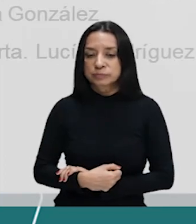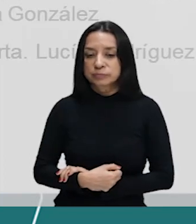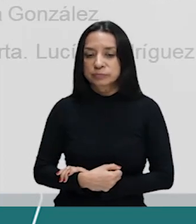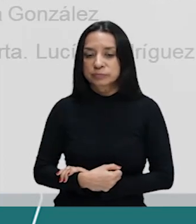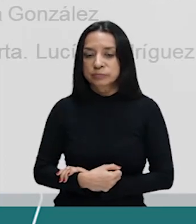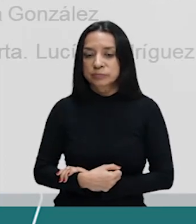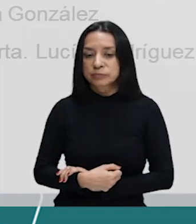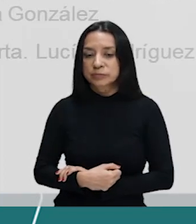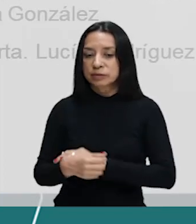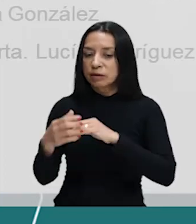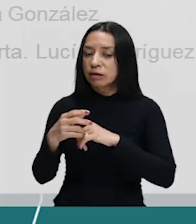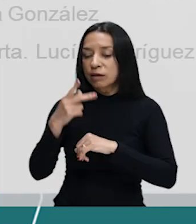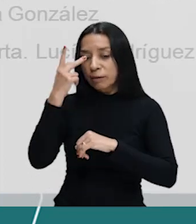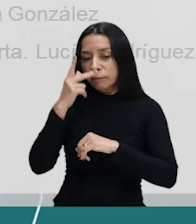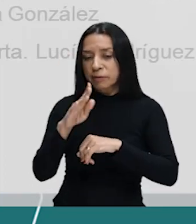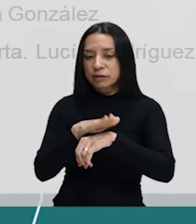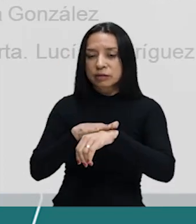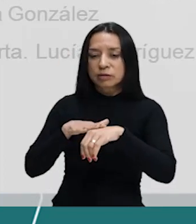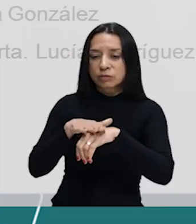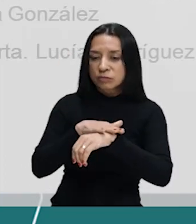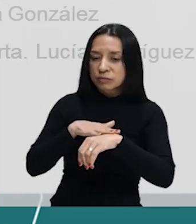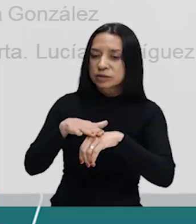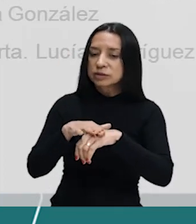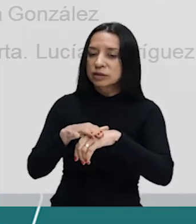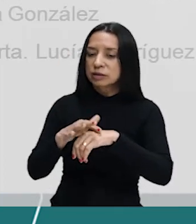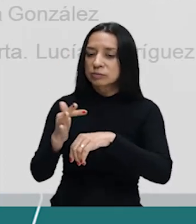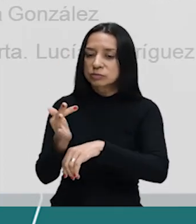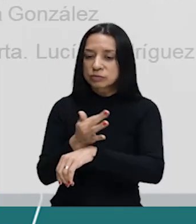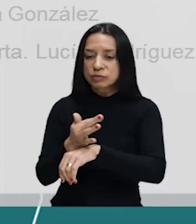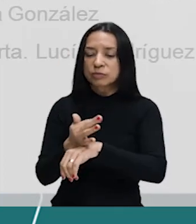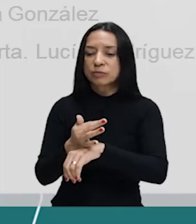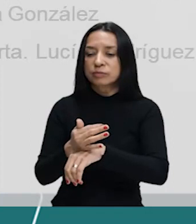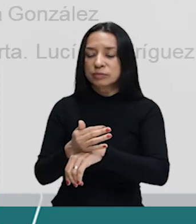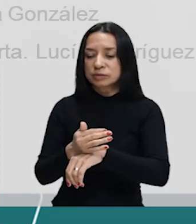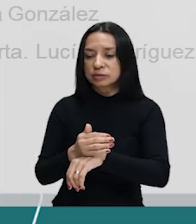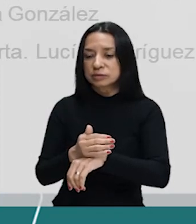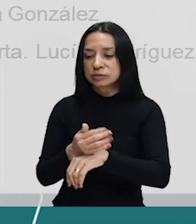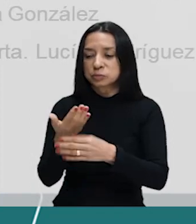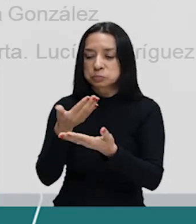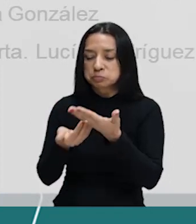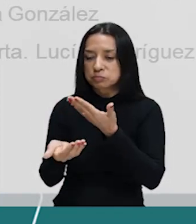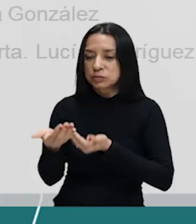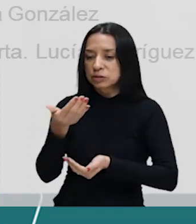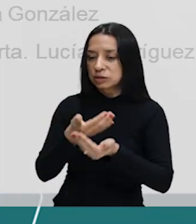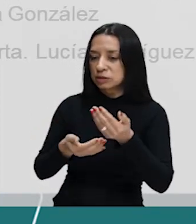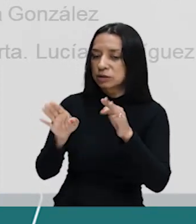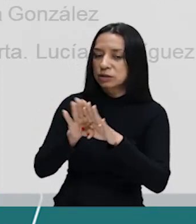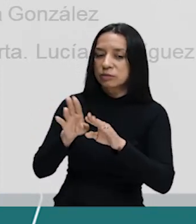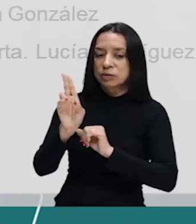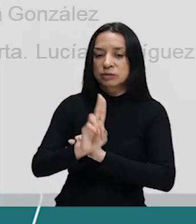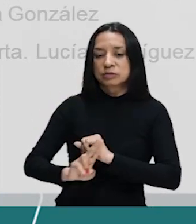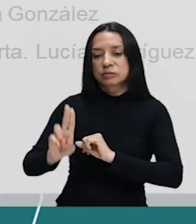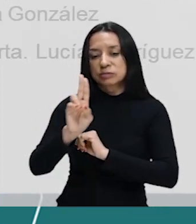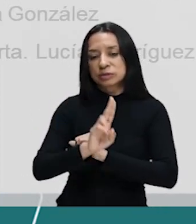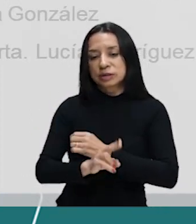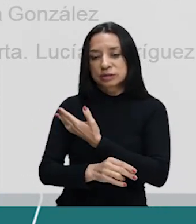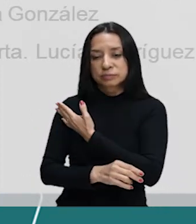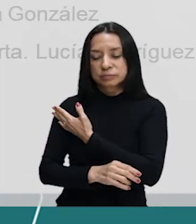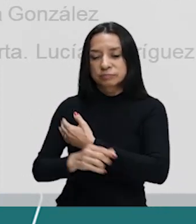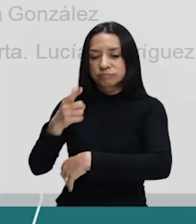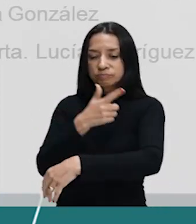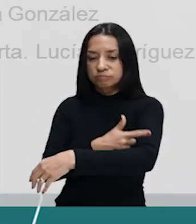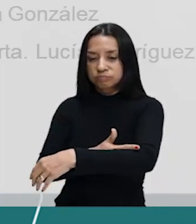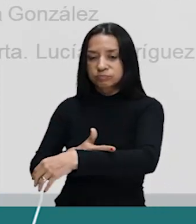formalmente, as pessoas também são utilizadas as seguintes formas de tratamento,